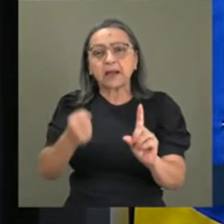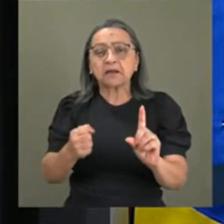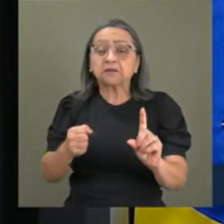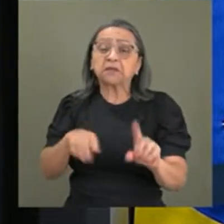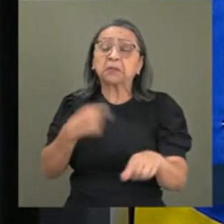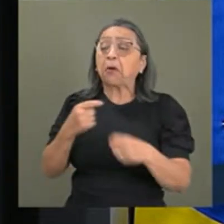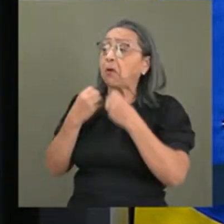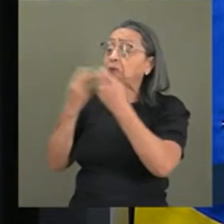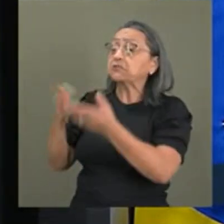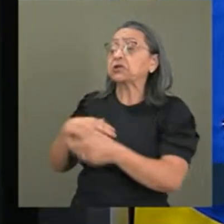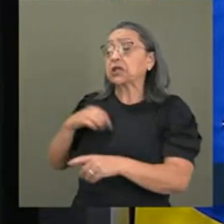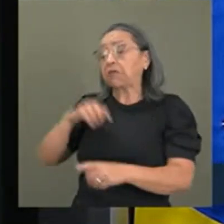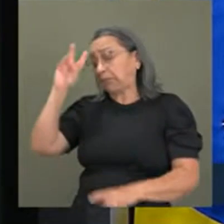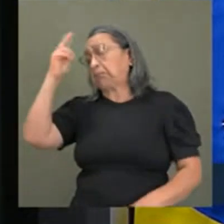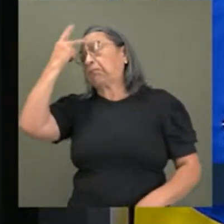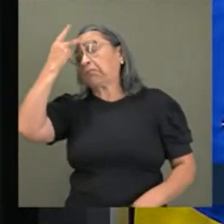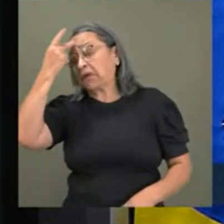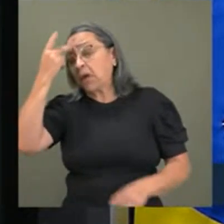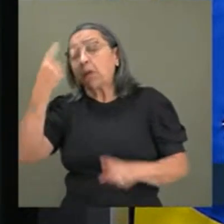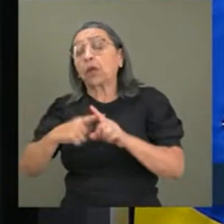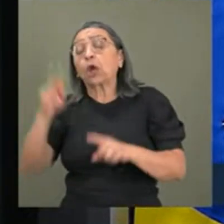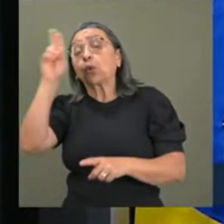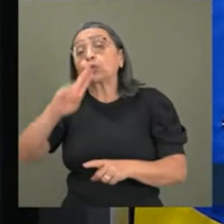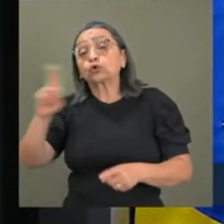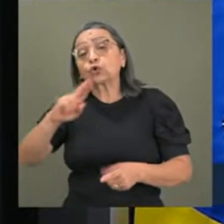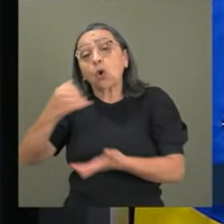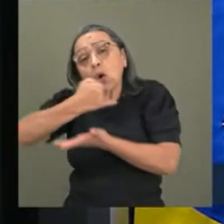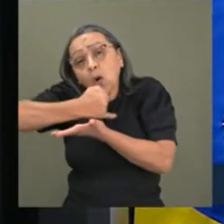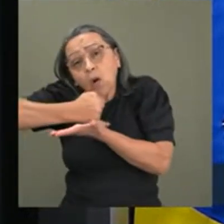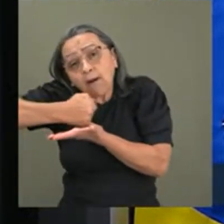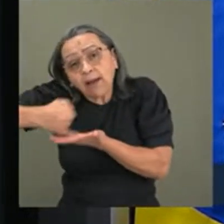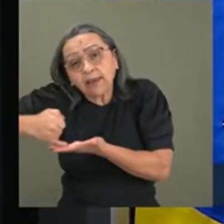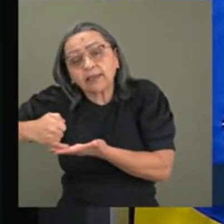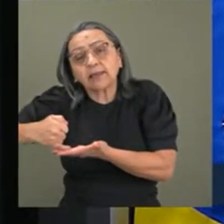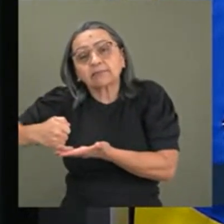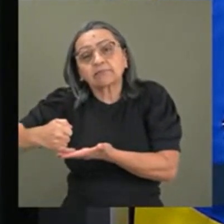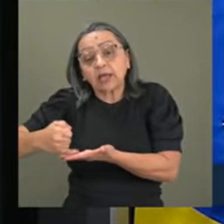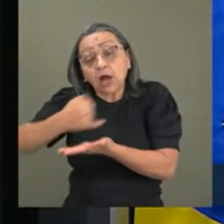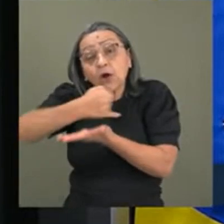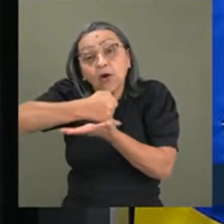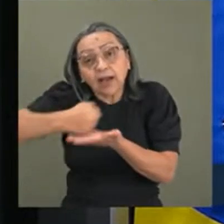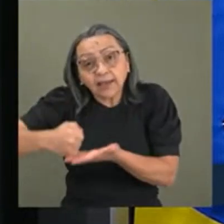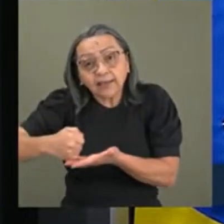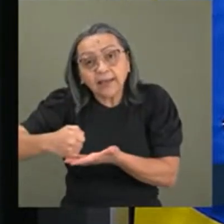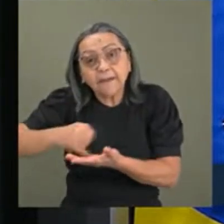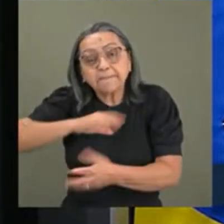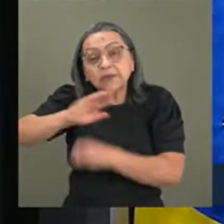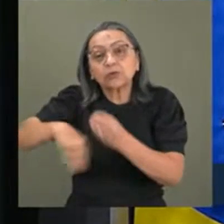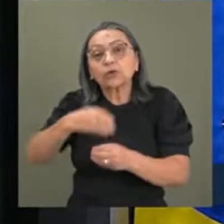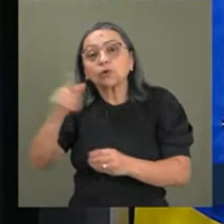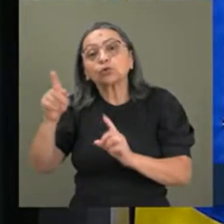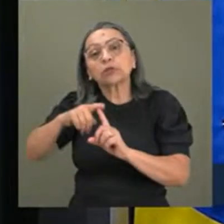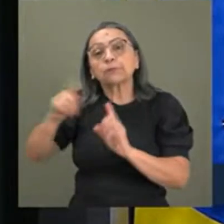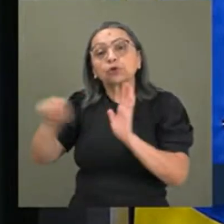memória após o uso de cocaína e êxtase no dia do